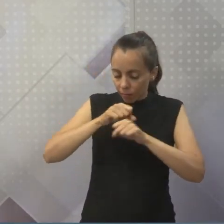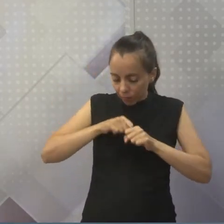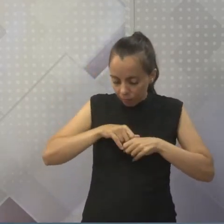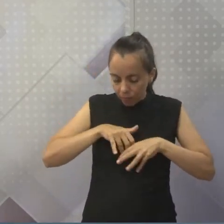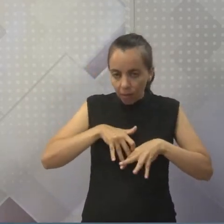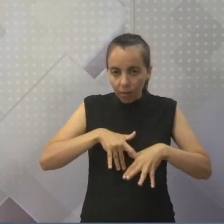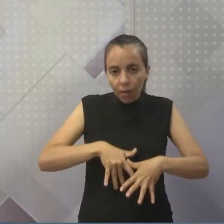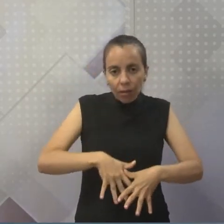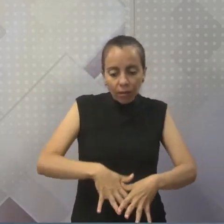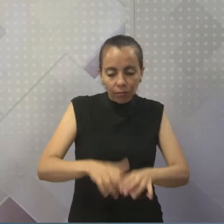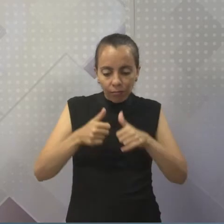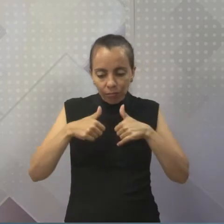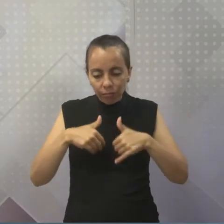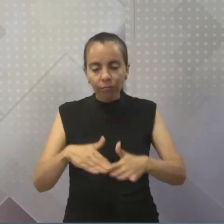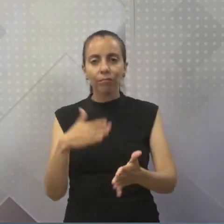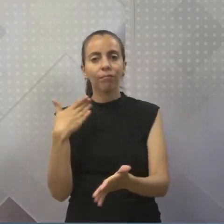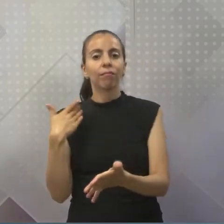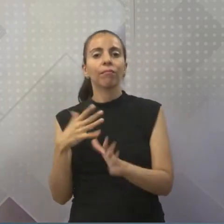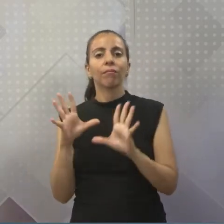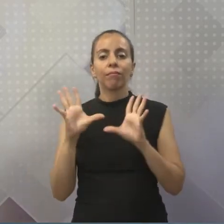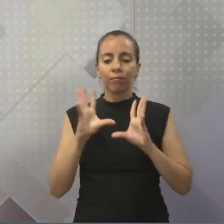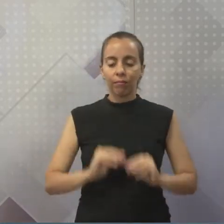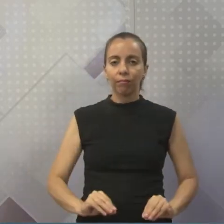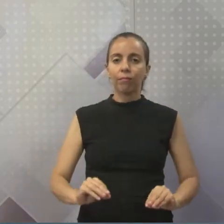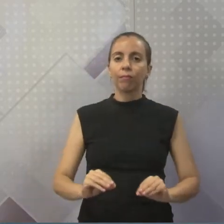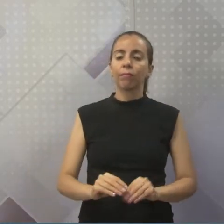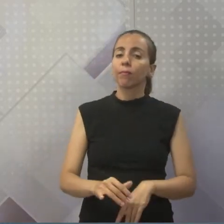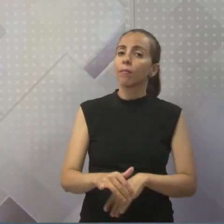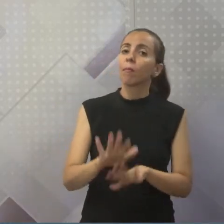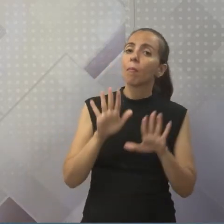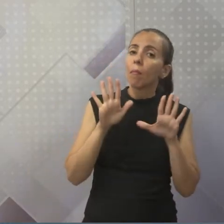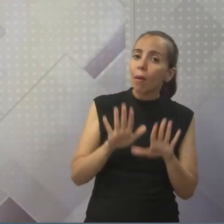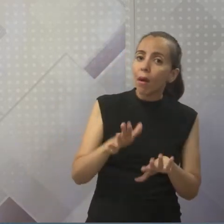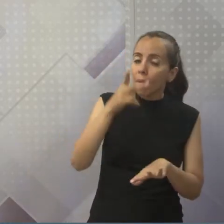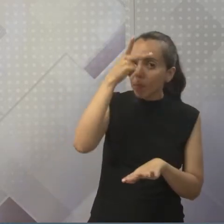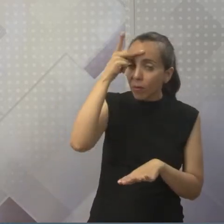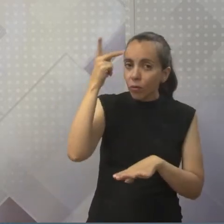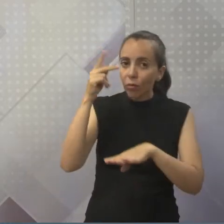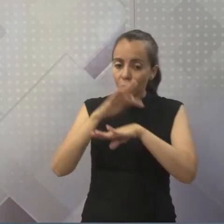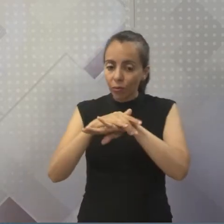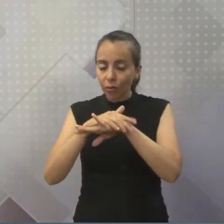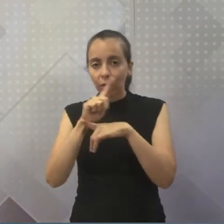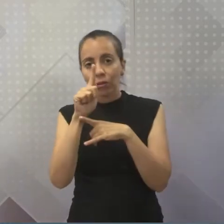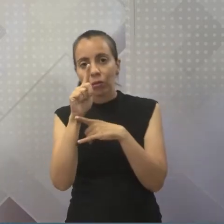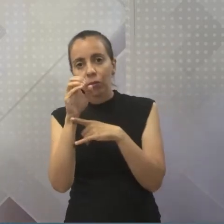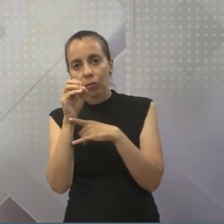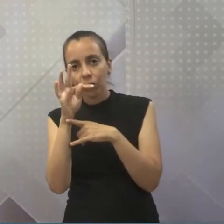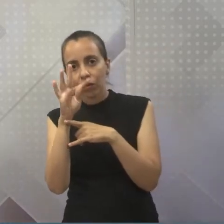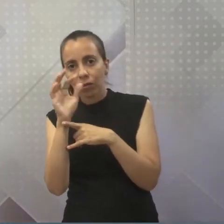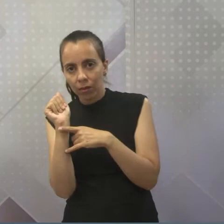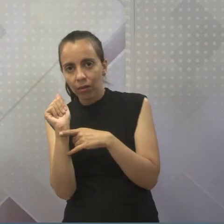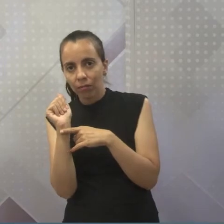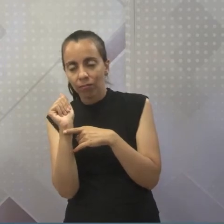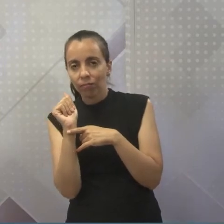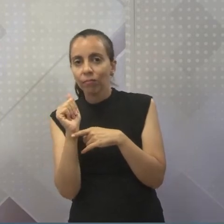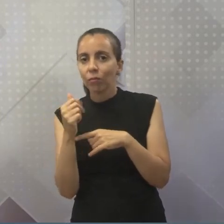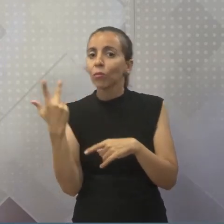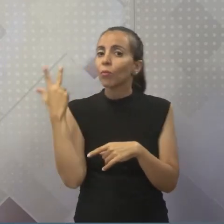substâncias tóxicas. Pessoas que têm gota, por exemplo, elas não convertem